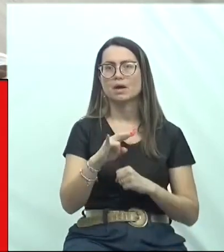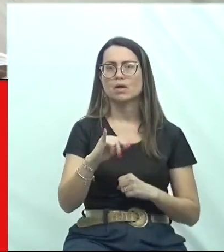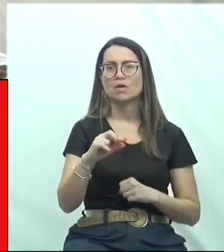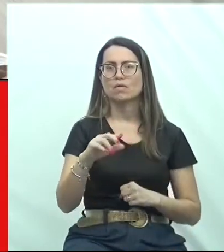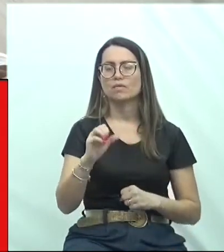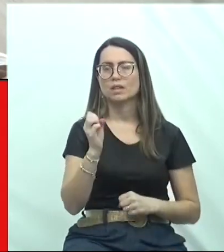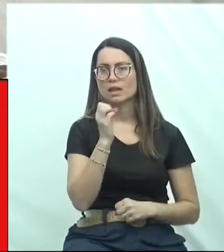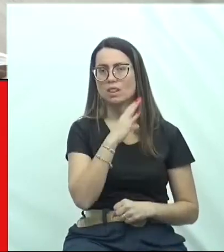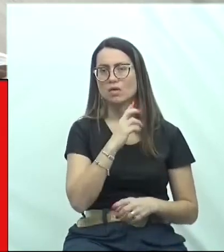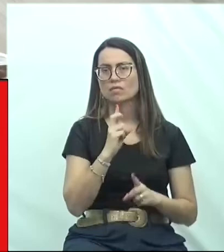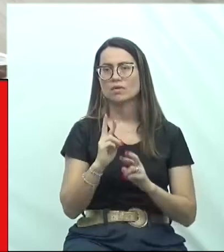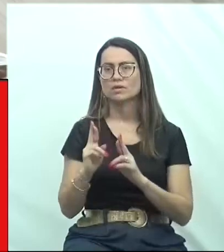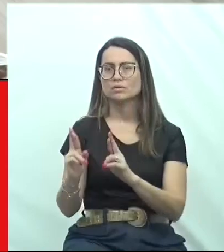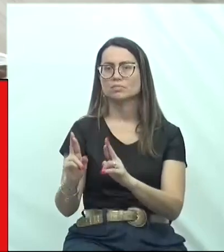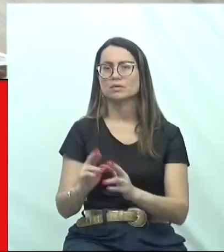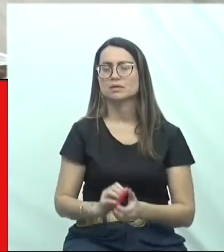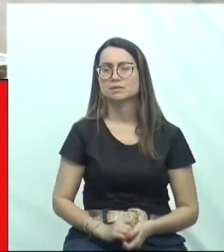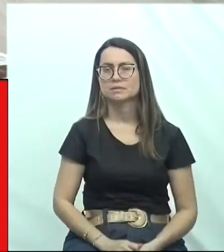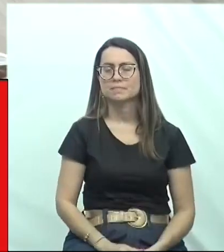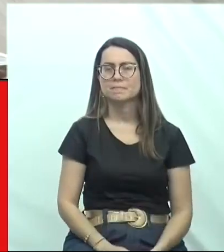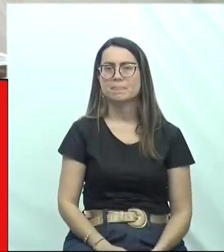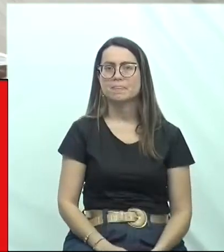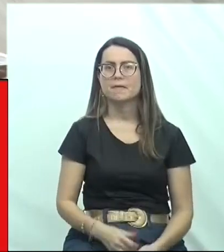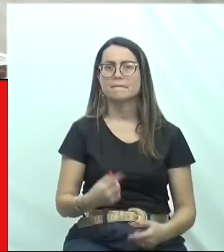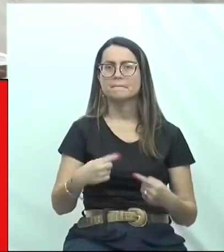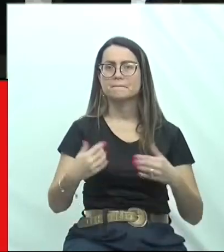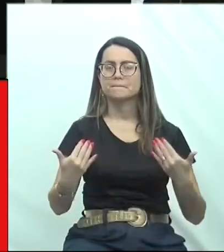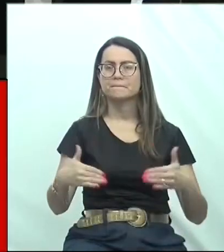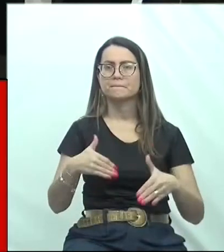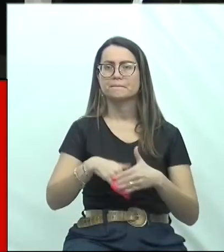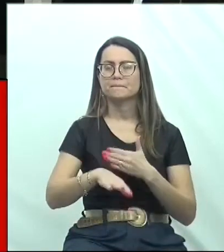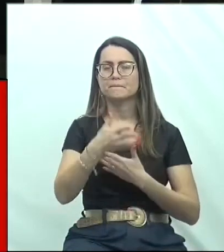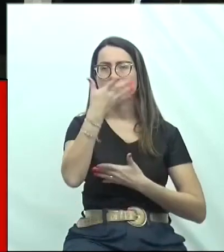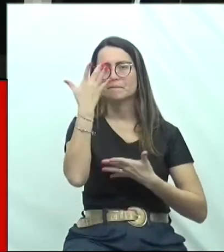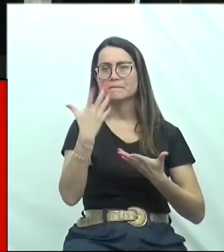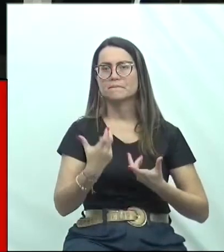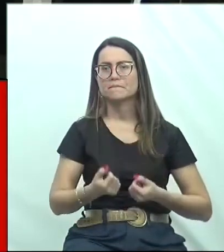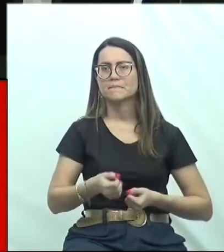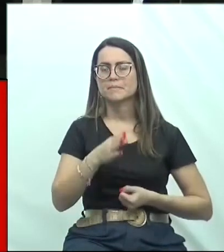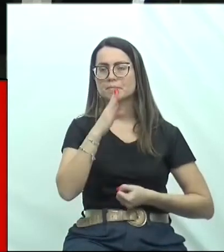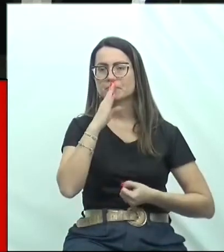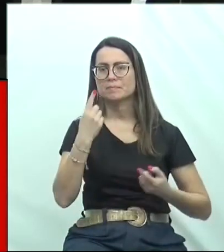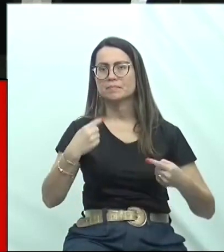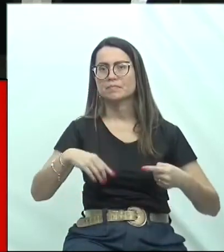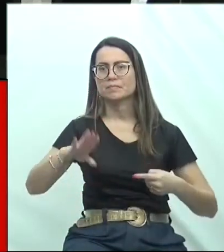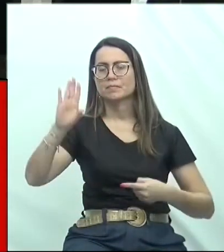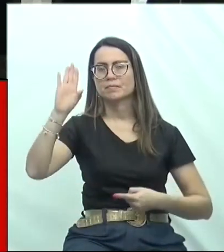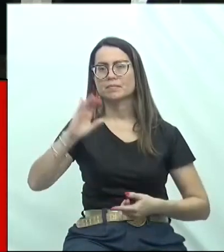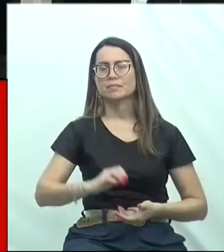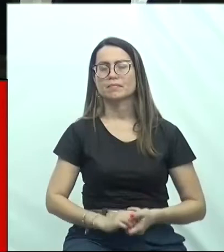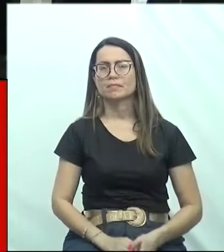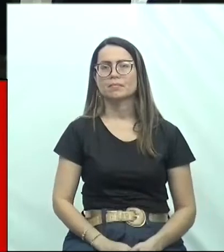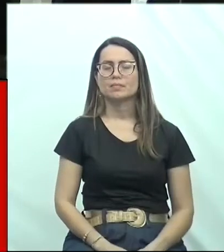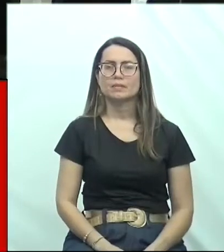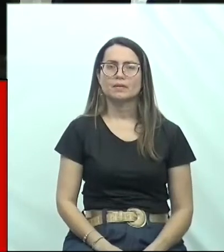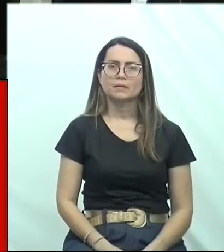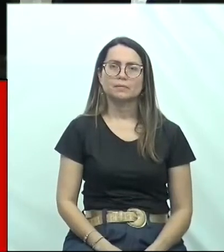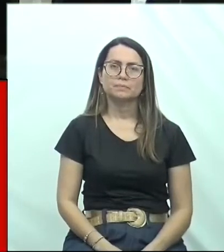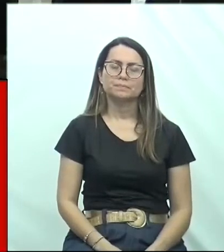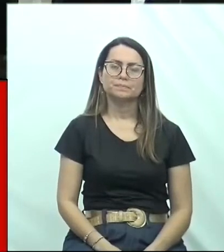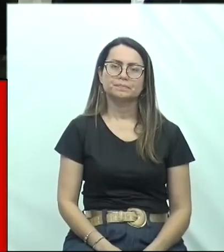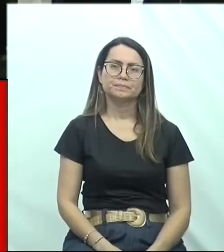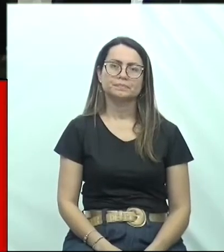Esperança. O requerimento está em discussão. Não havendo quem queira discutir, está em votação. Os favoráveis permaneçam como estão, os contrários se